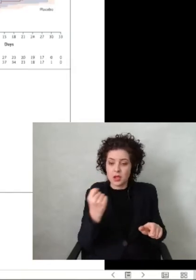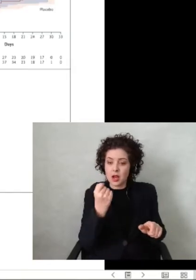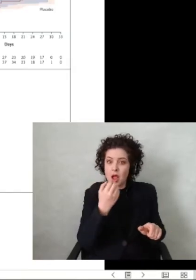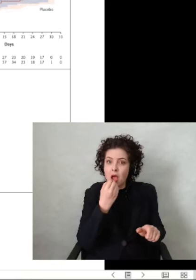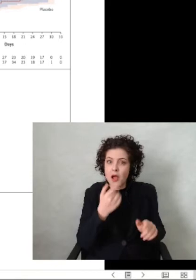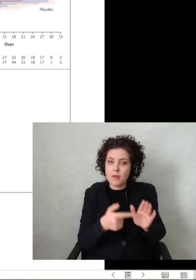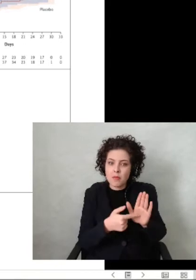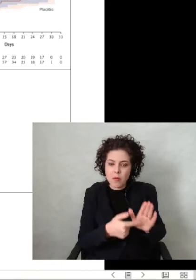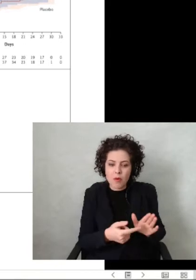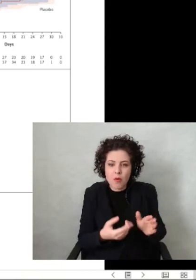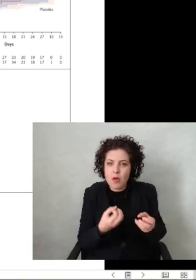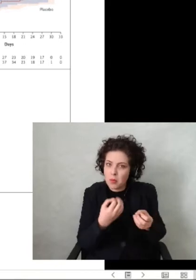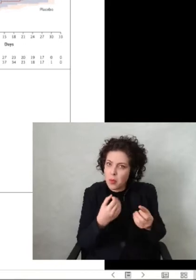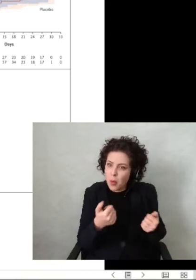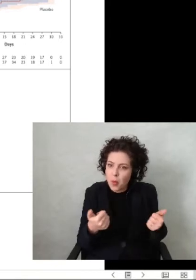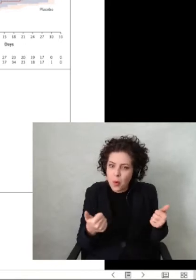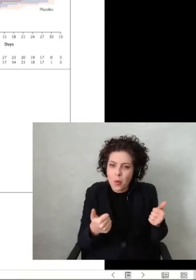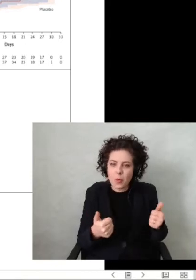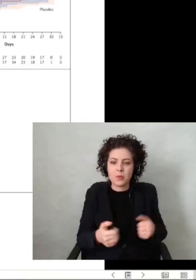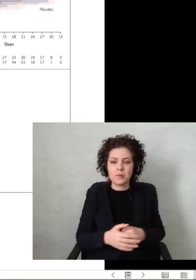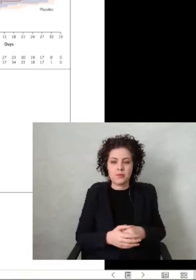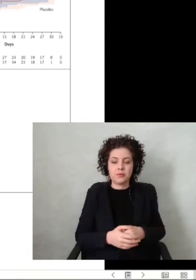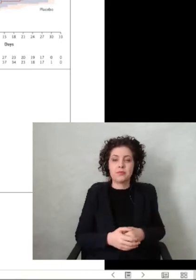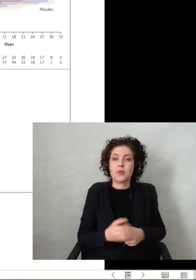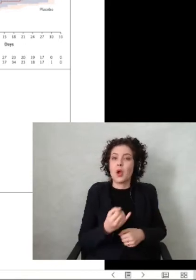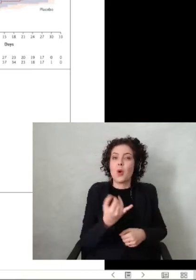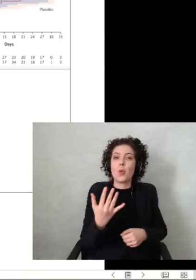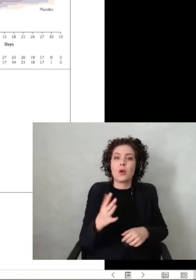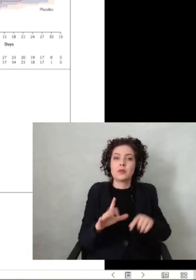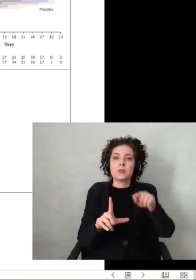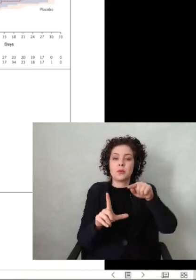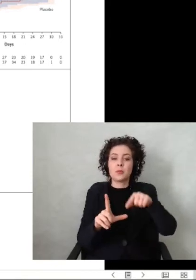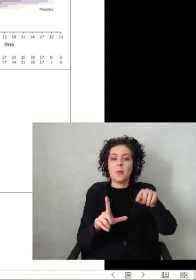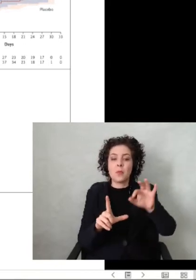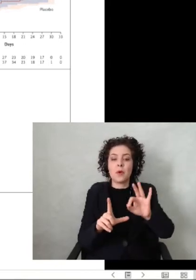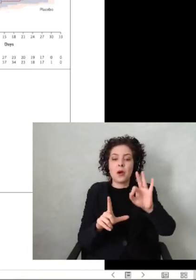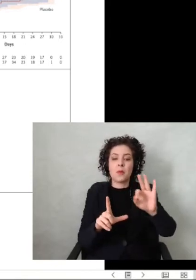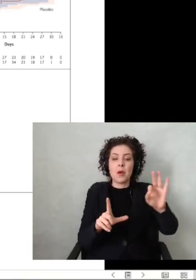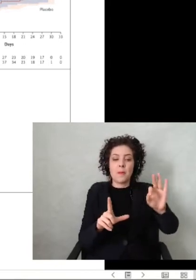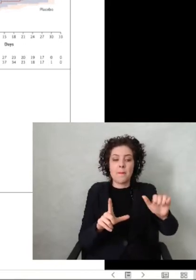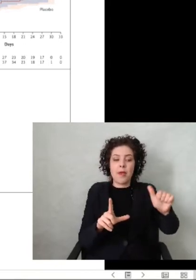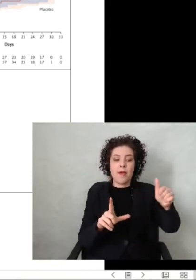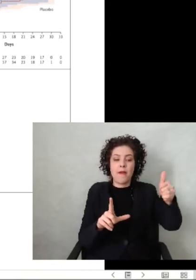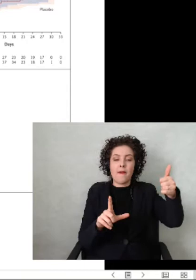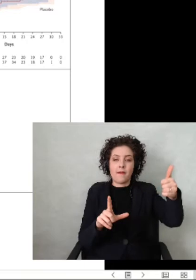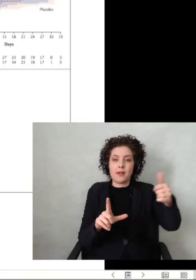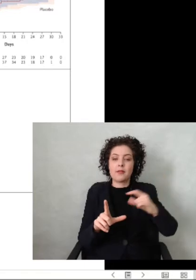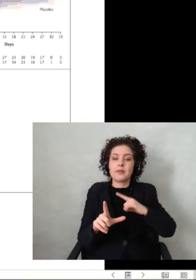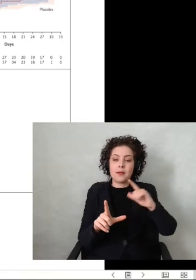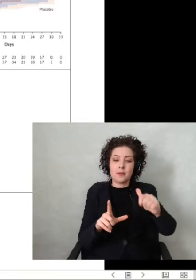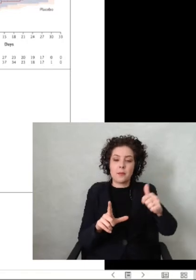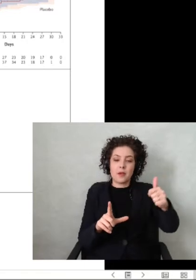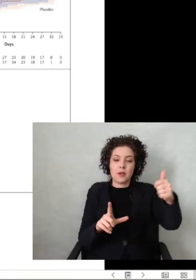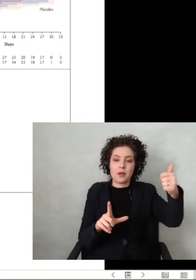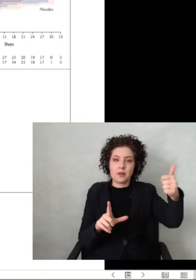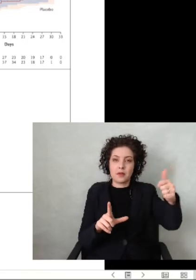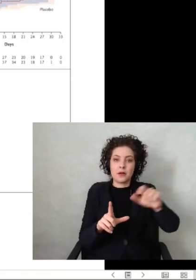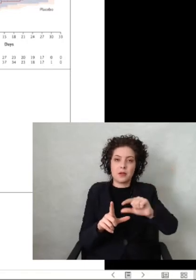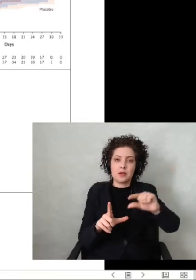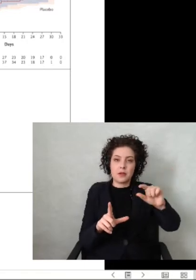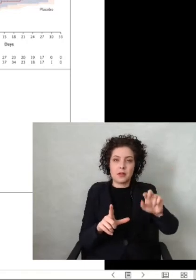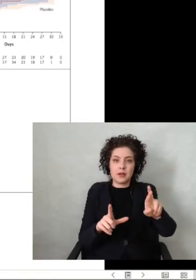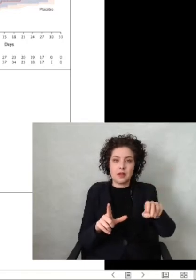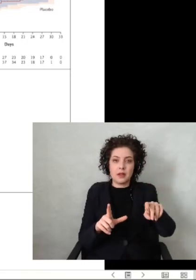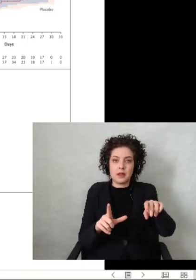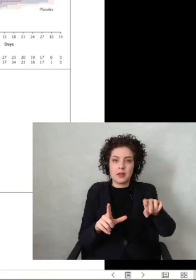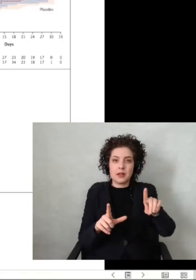você vê a proporção de pacientes que melhora, existe uma melhora em quem usou remdesivir comparado com o